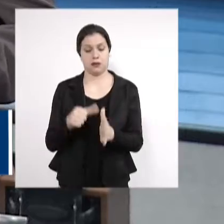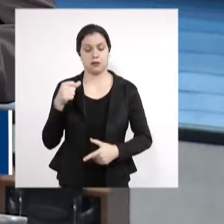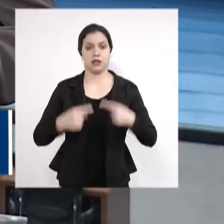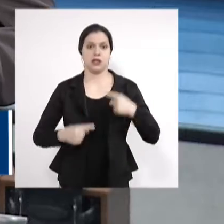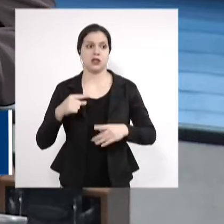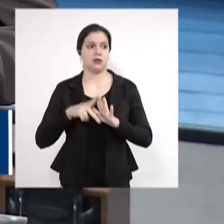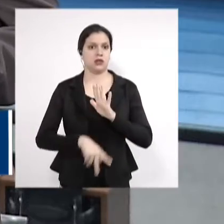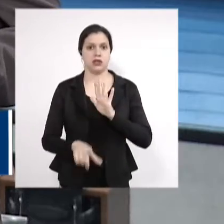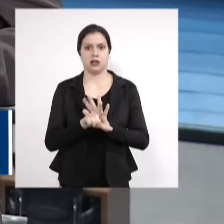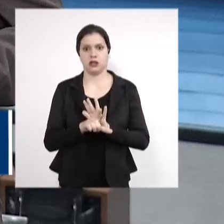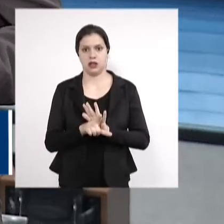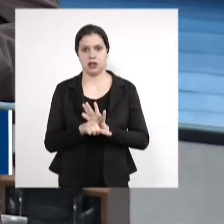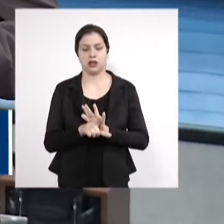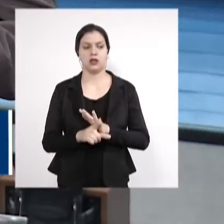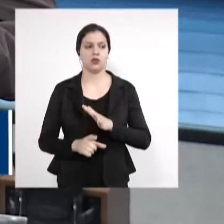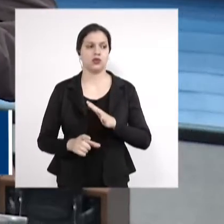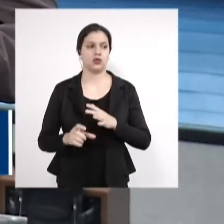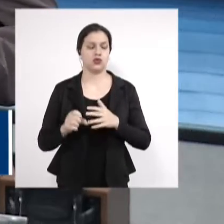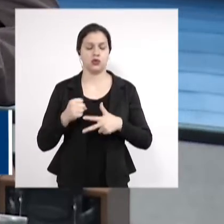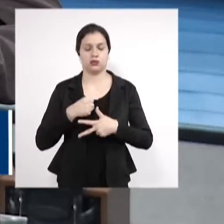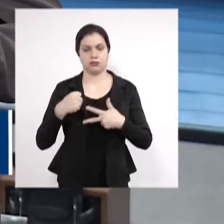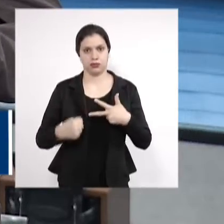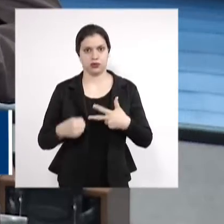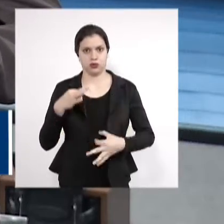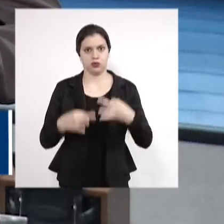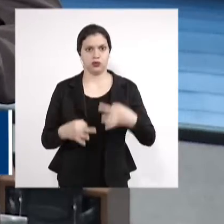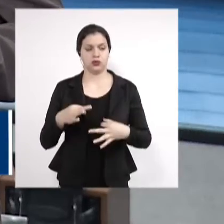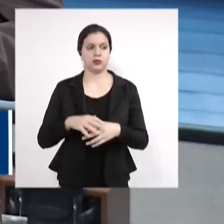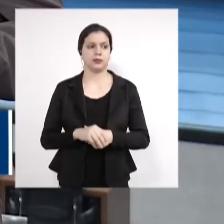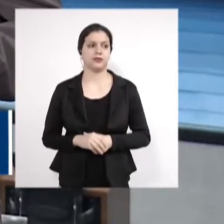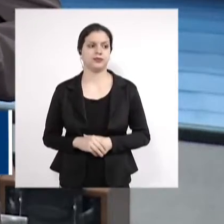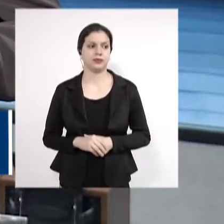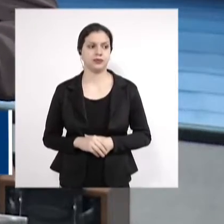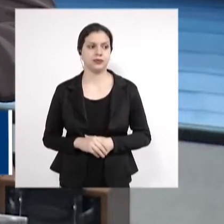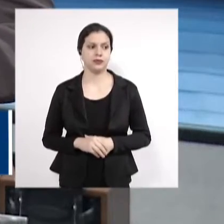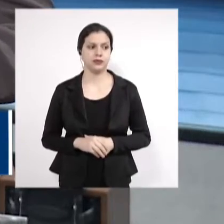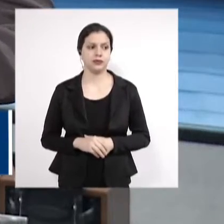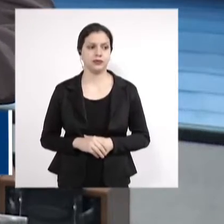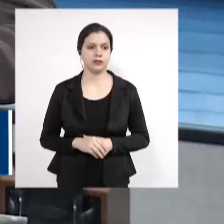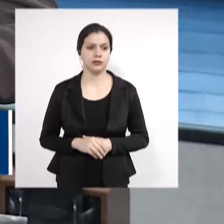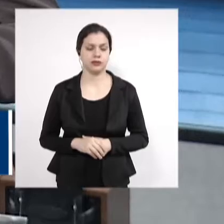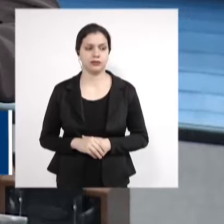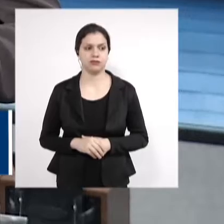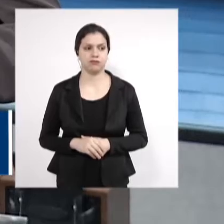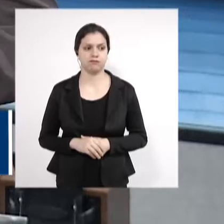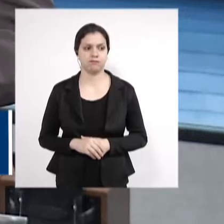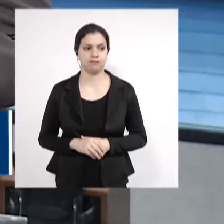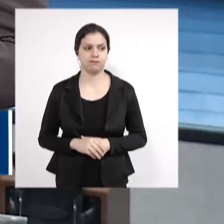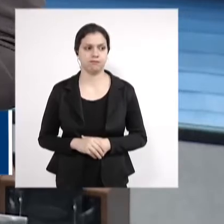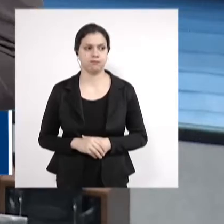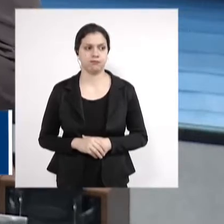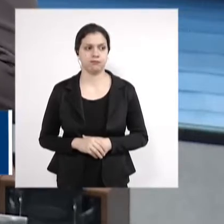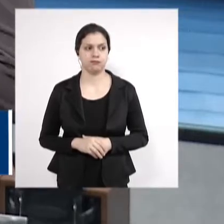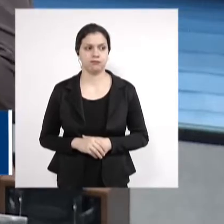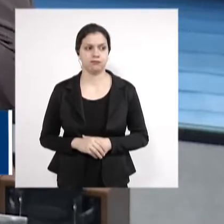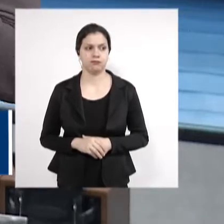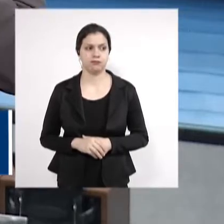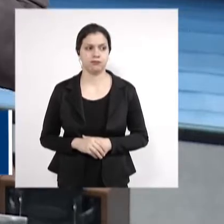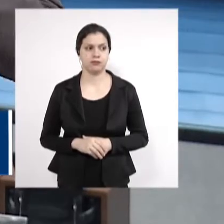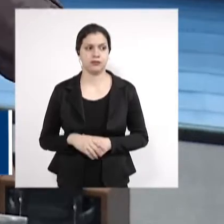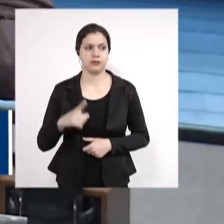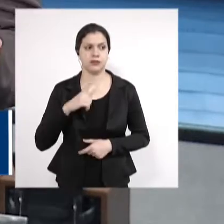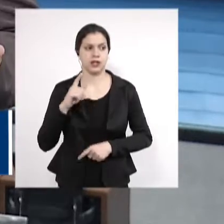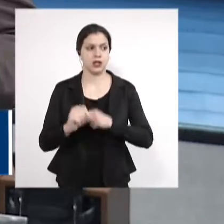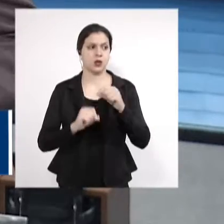de lei do Poder Judiciário, de número 277, vai ser discutido e votado em primeira discussão. Traz